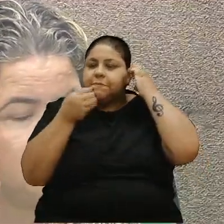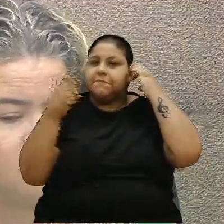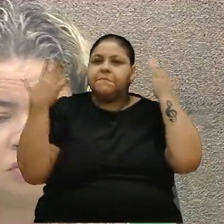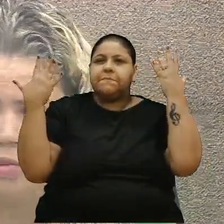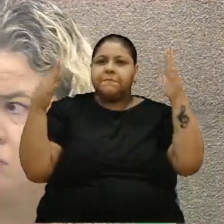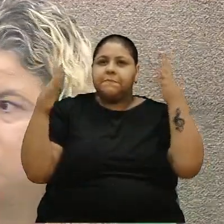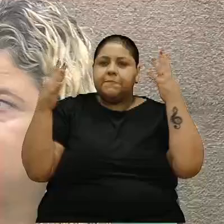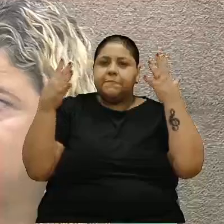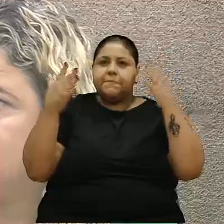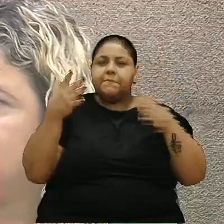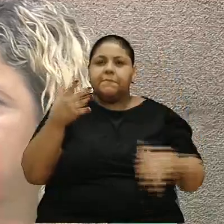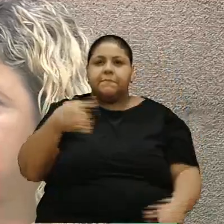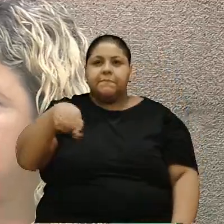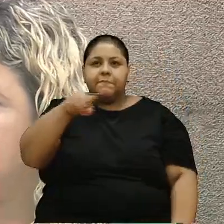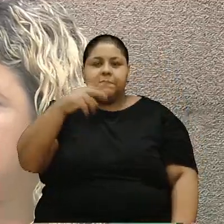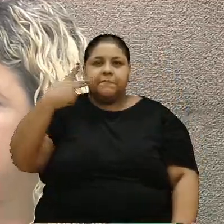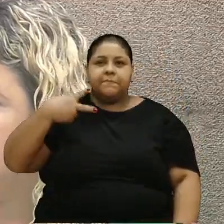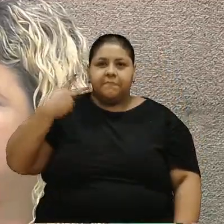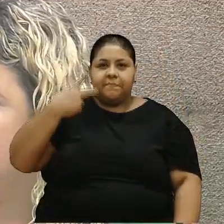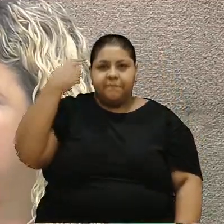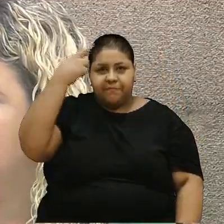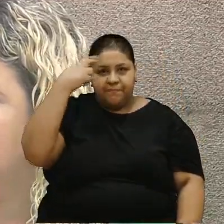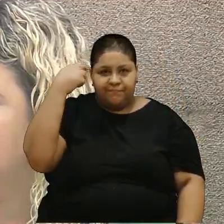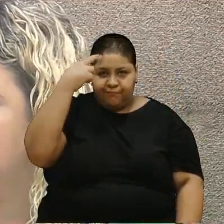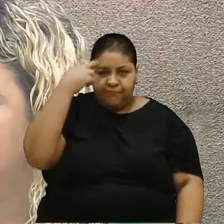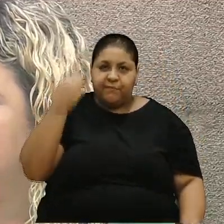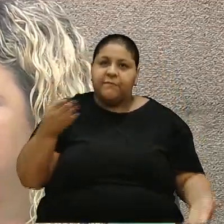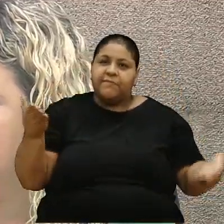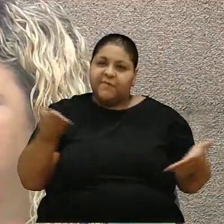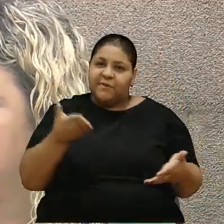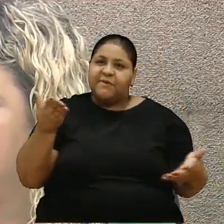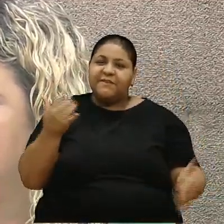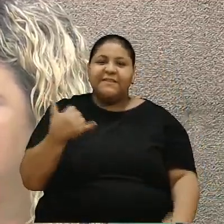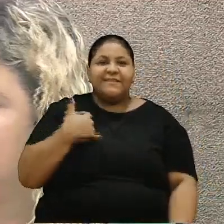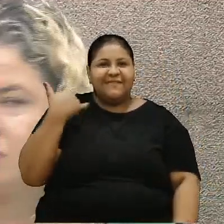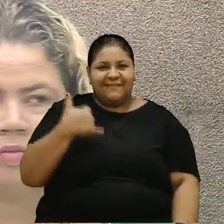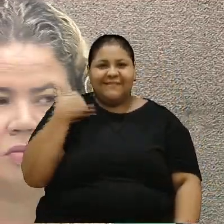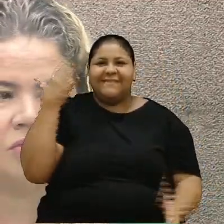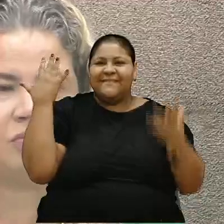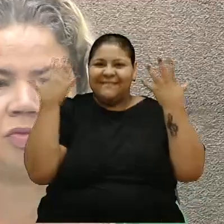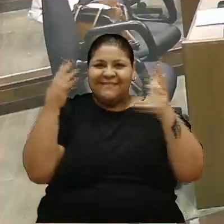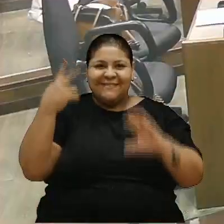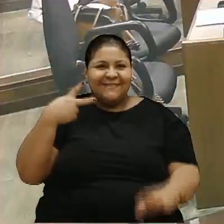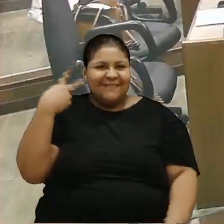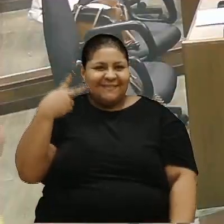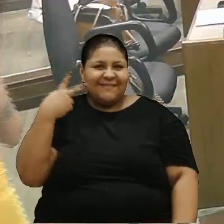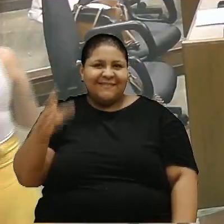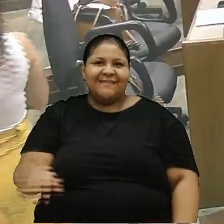parabenizar o nosso vereador Rafael Bueno, que está de aniversário. Parabéns, vereador.